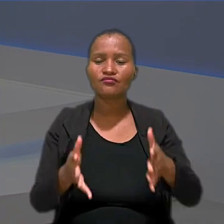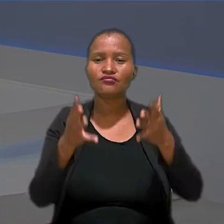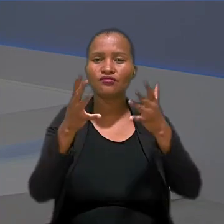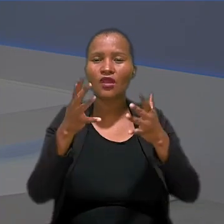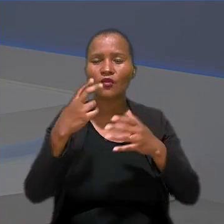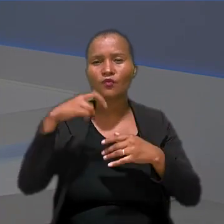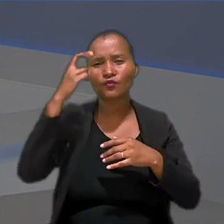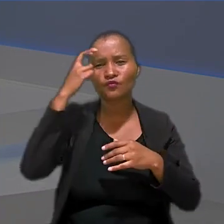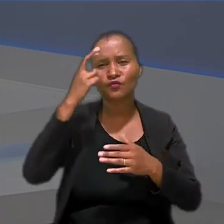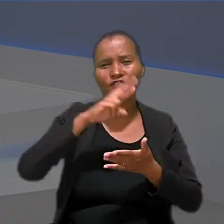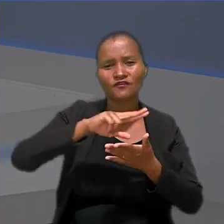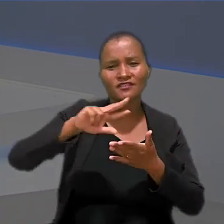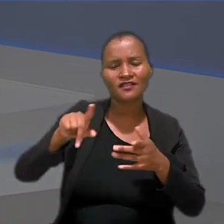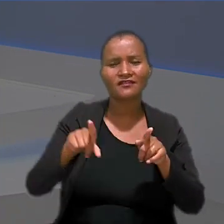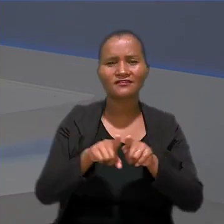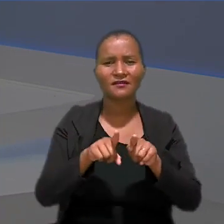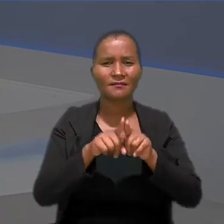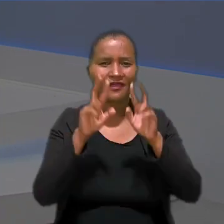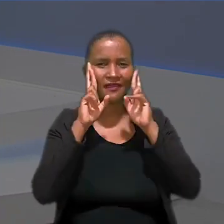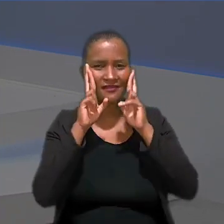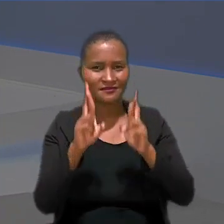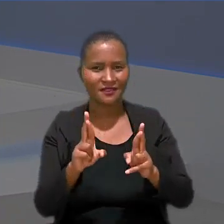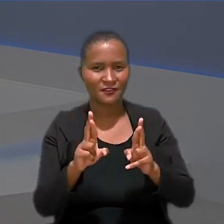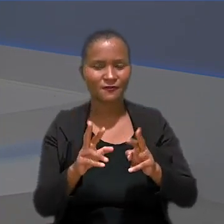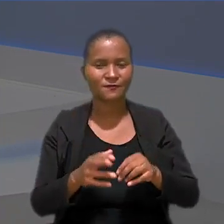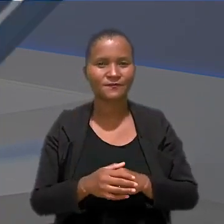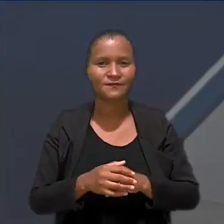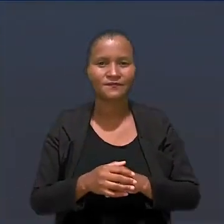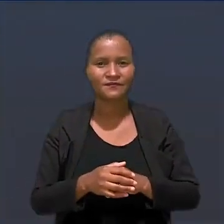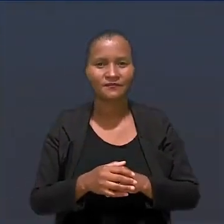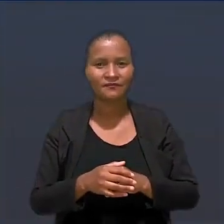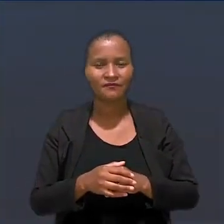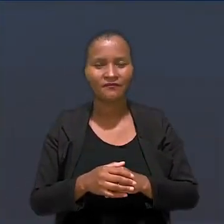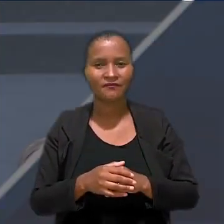impulsionar uma cultura de diversidade e respeito.